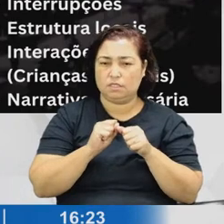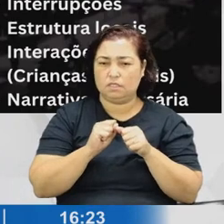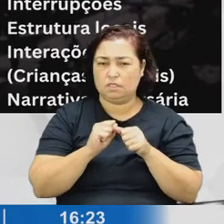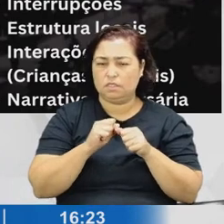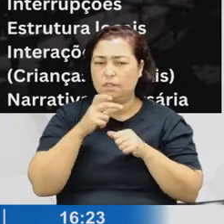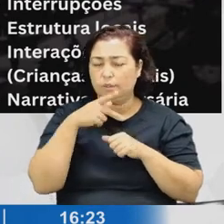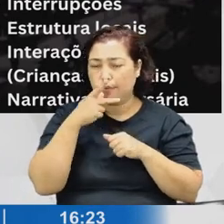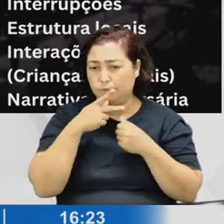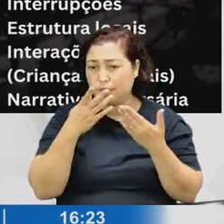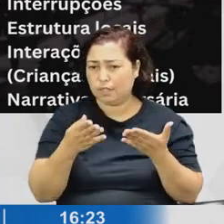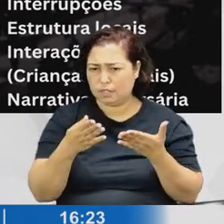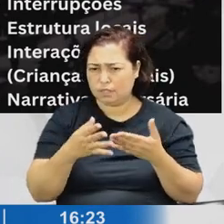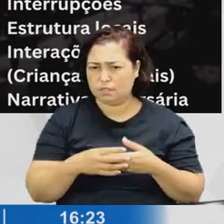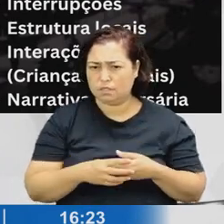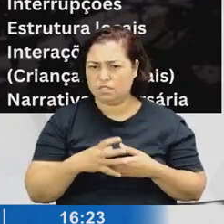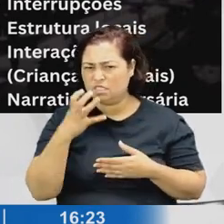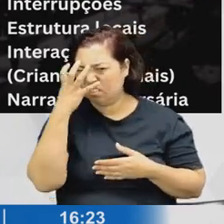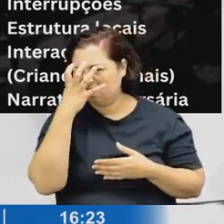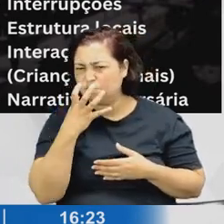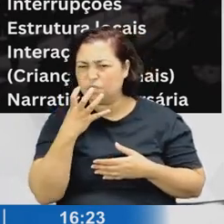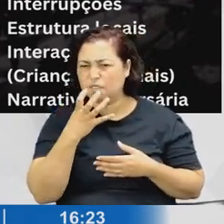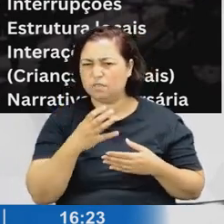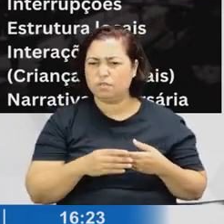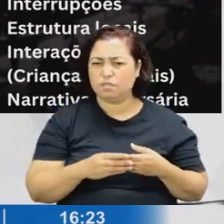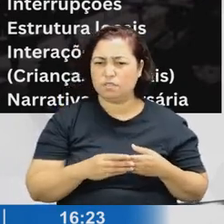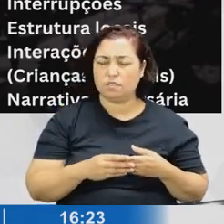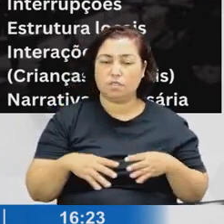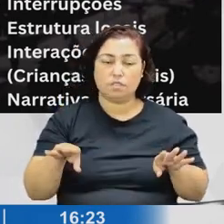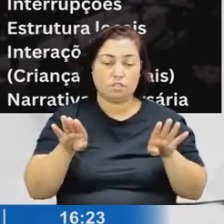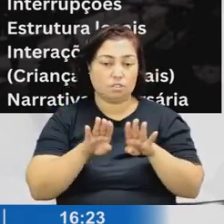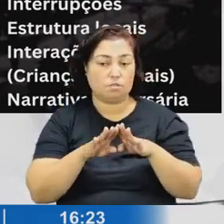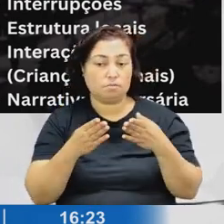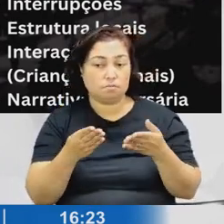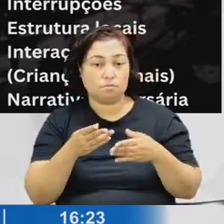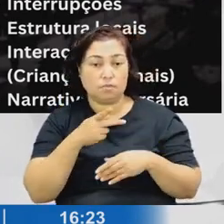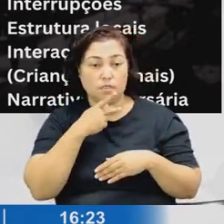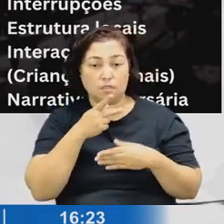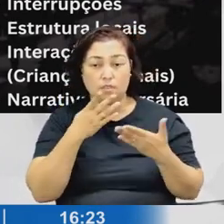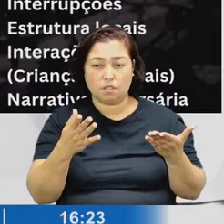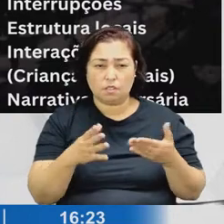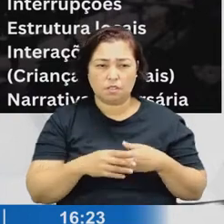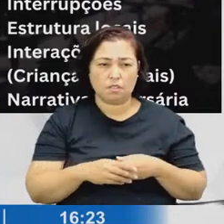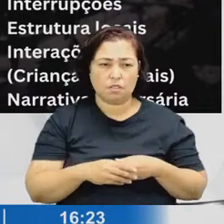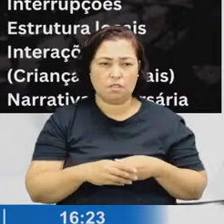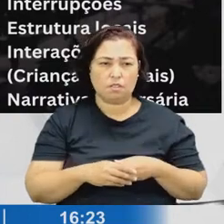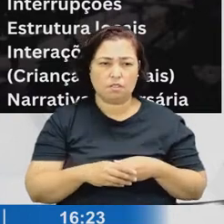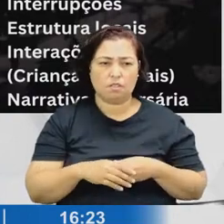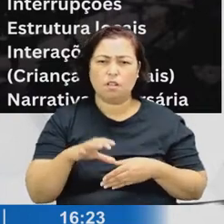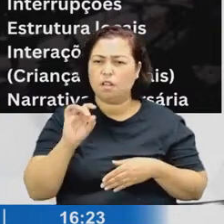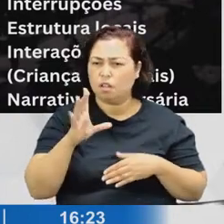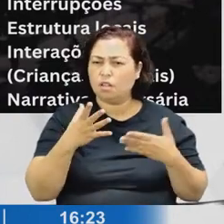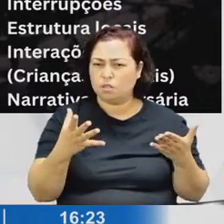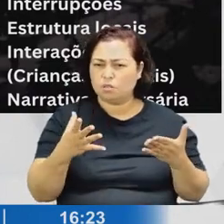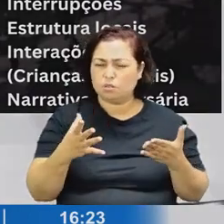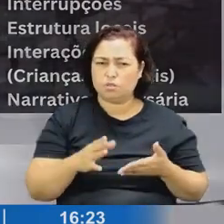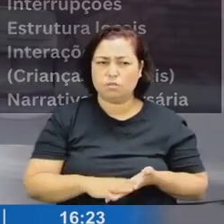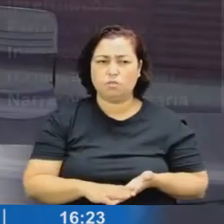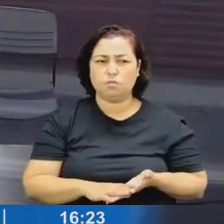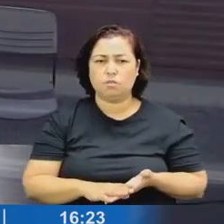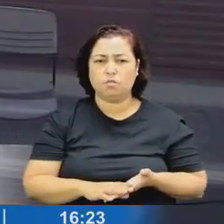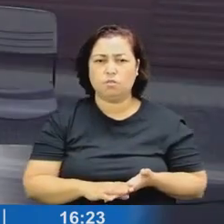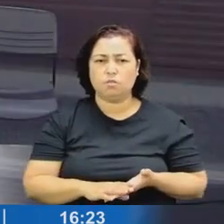declaração aqui né Aí você chega aqui e faz assim olha só negócio é o seguinte esse é uma atitude